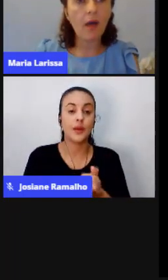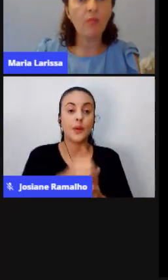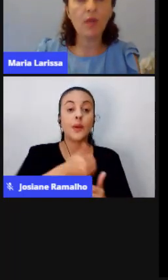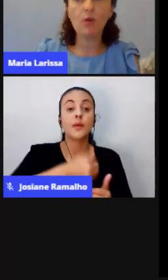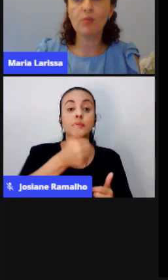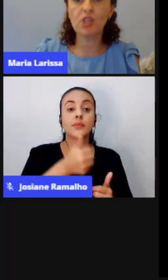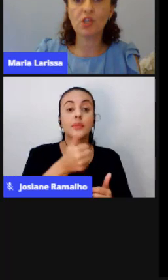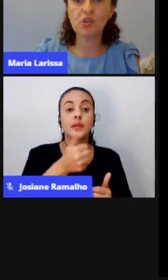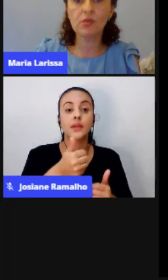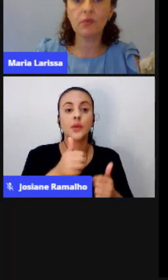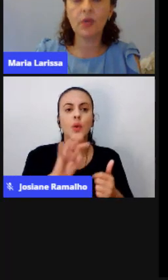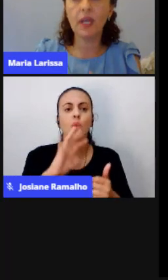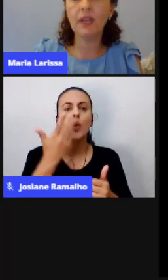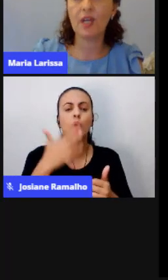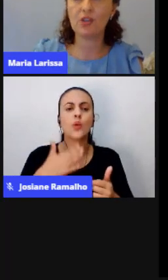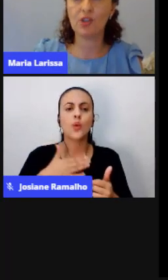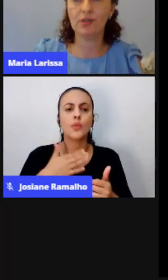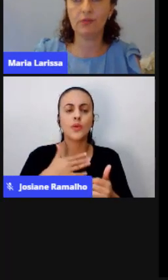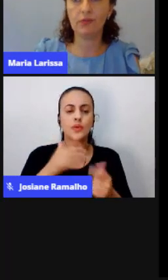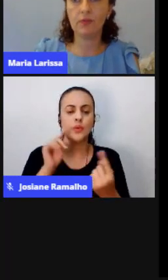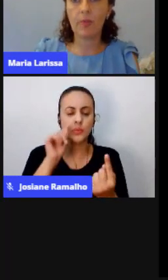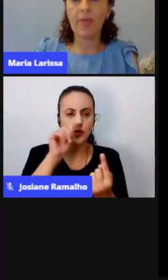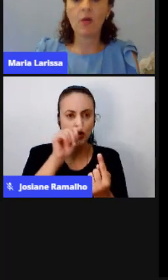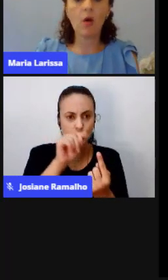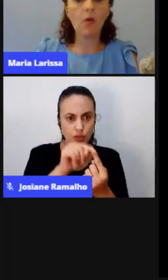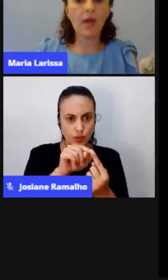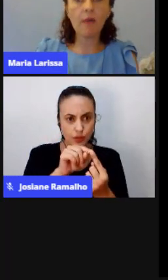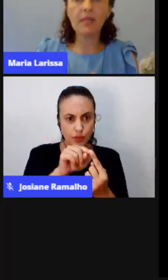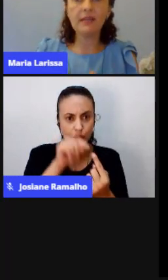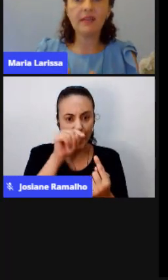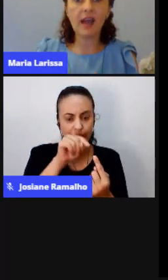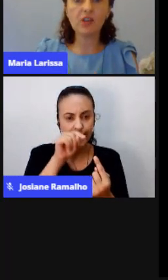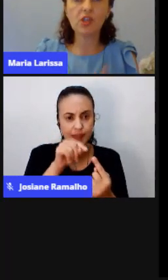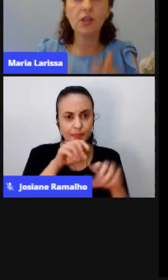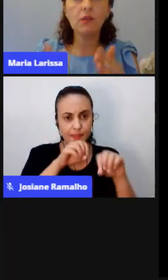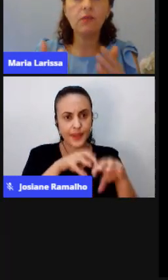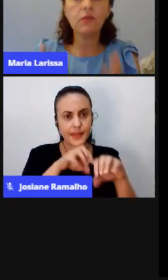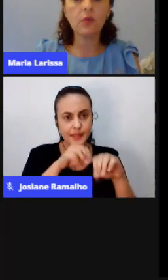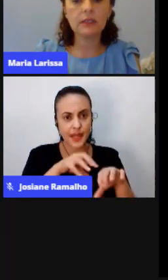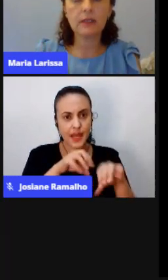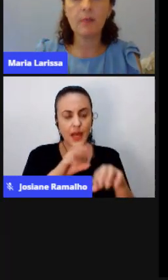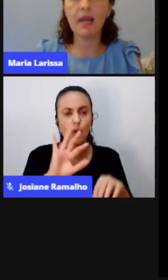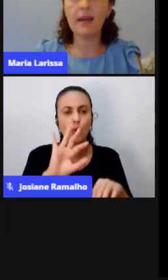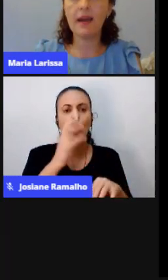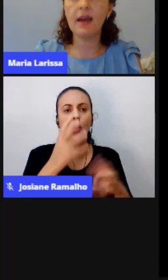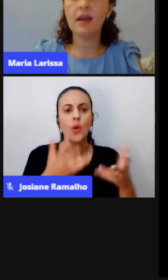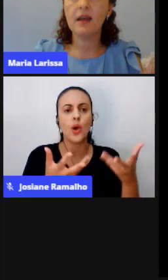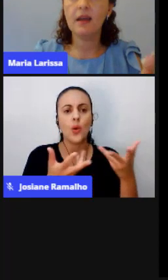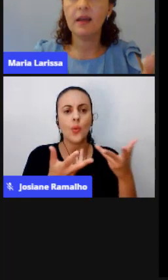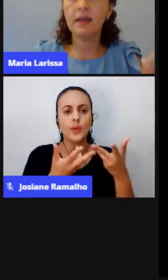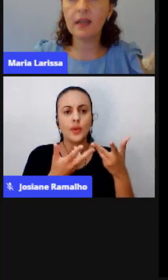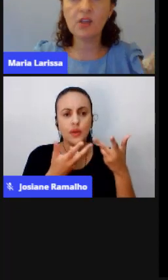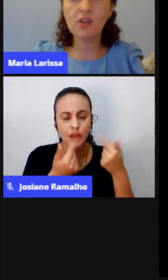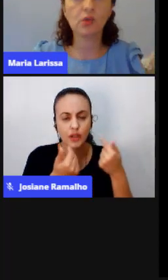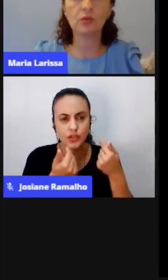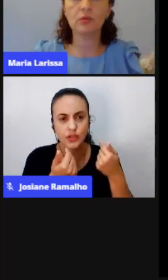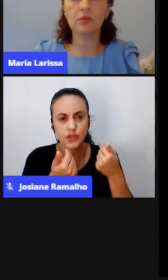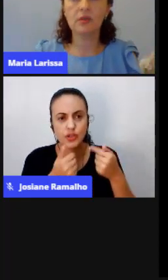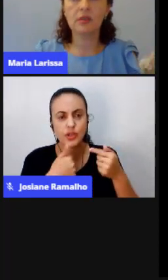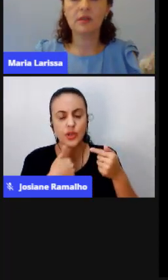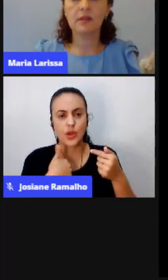qual é o meu objetivo educativo? Qual é a habilidade que eu vou trabalhar